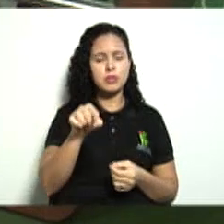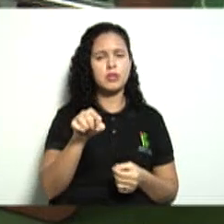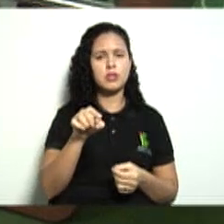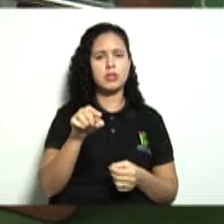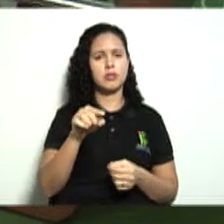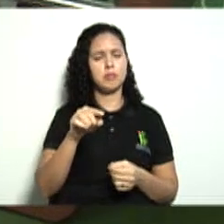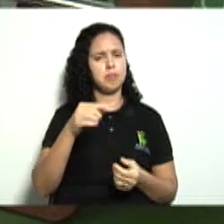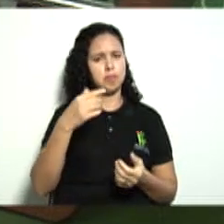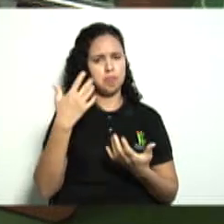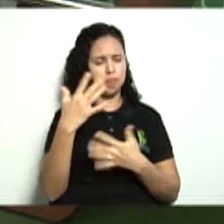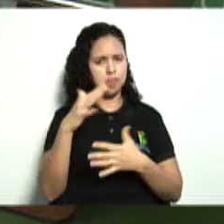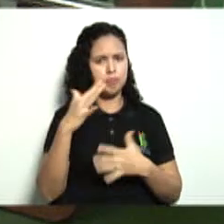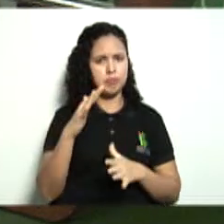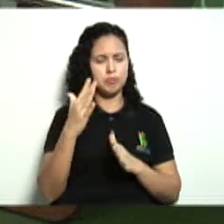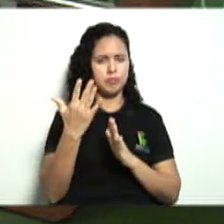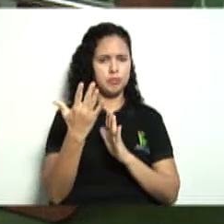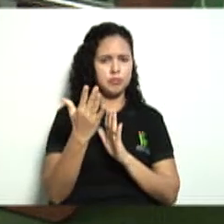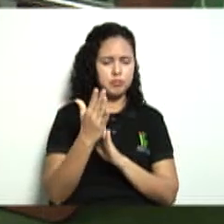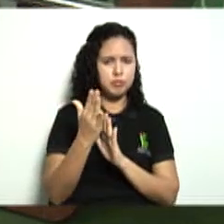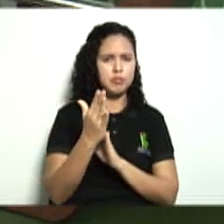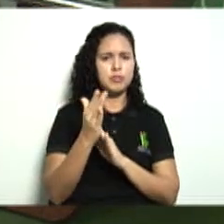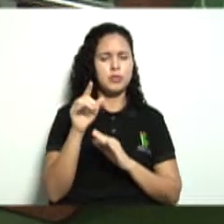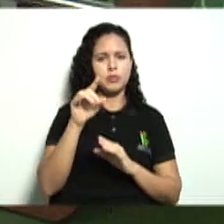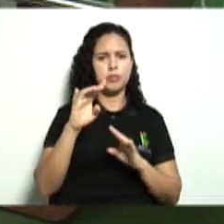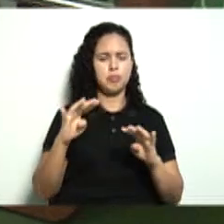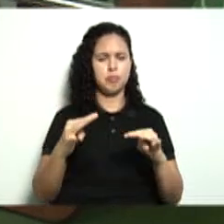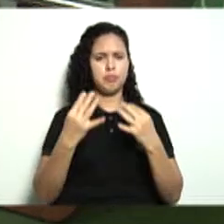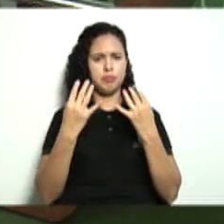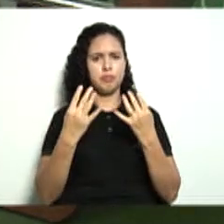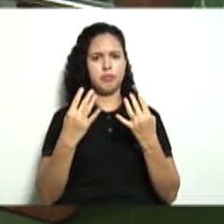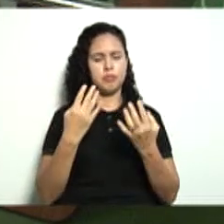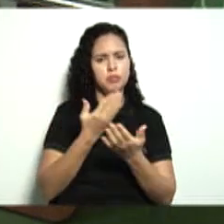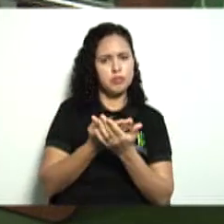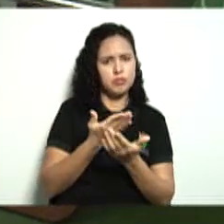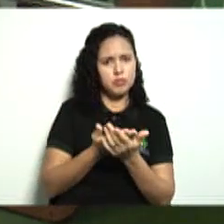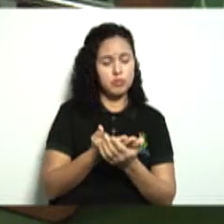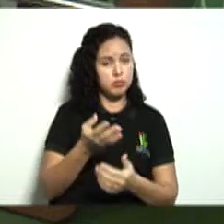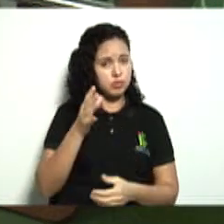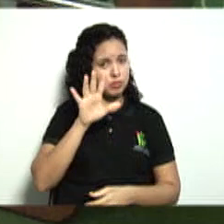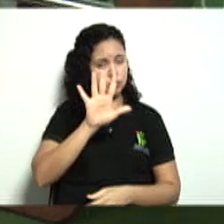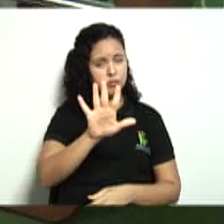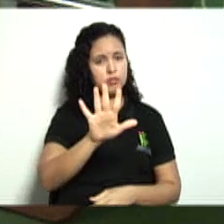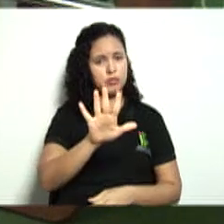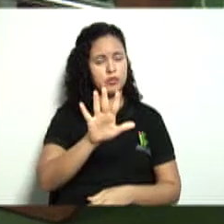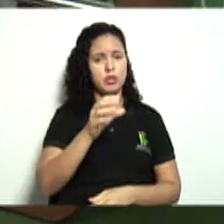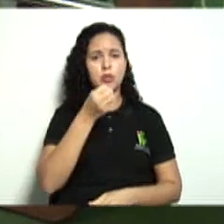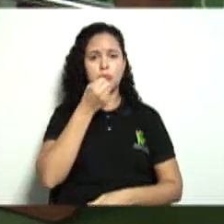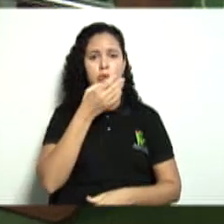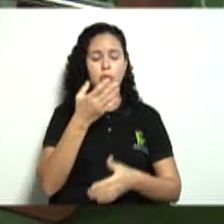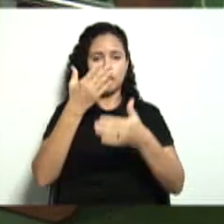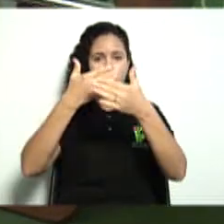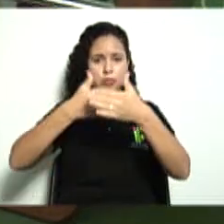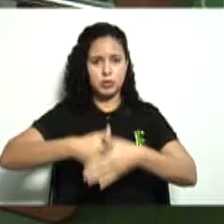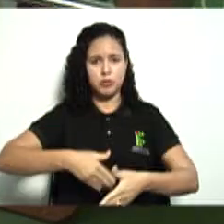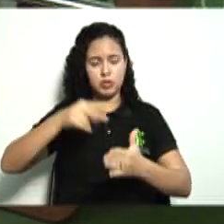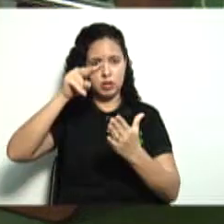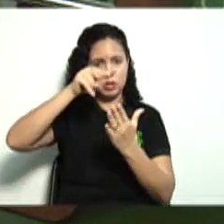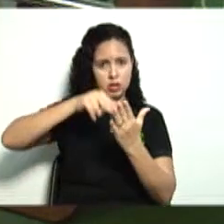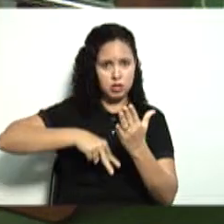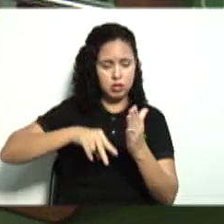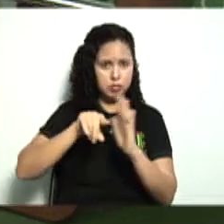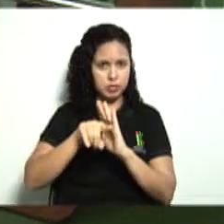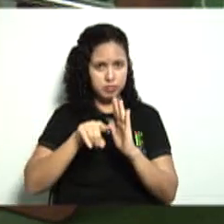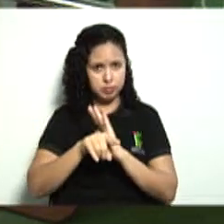de parabéns por ter acompanhado esses 5 encontros. Então, desejo a você uma boa prova, leiam as questões